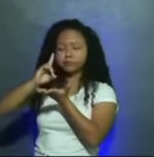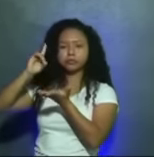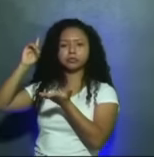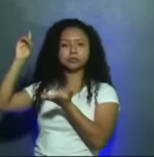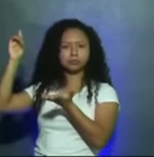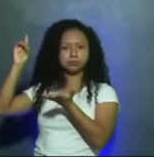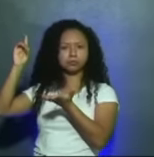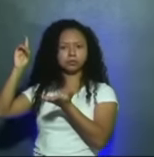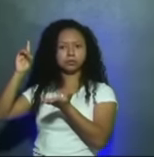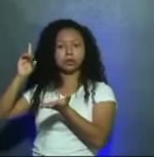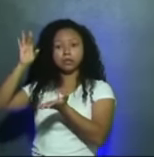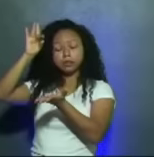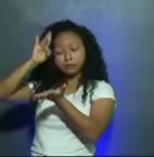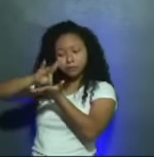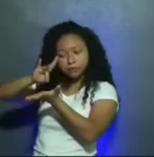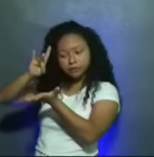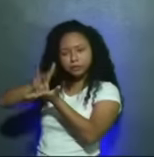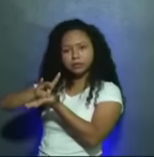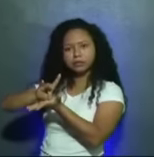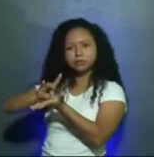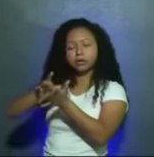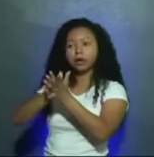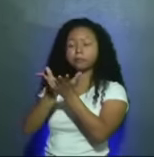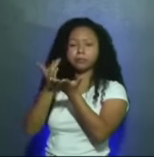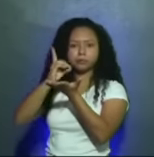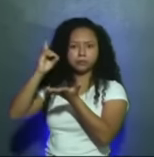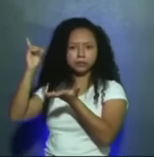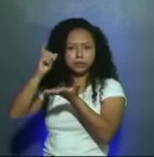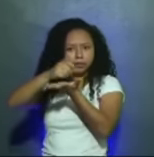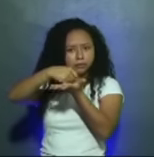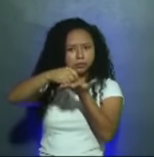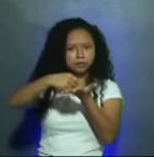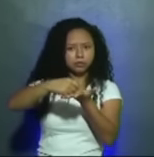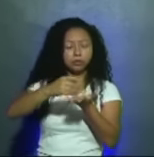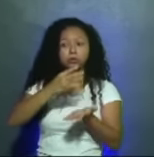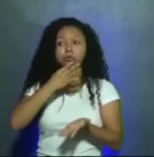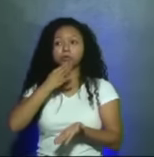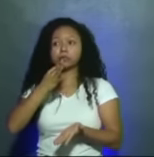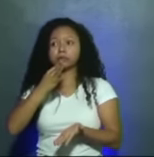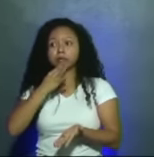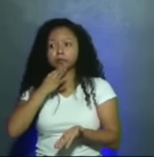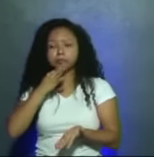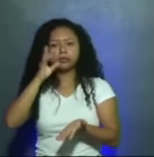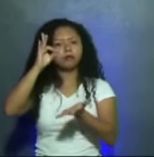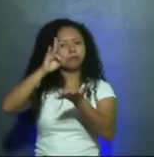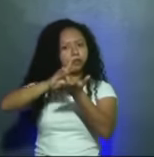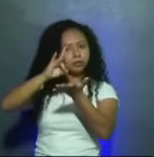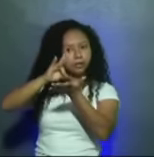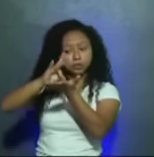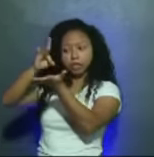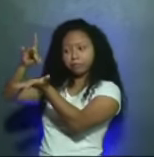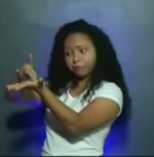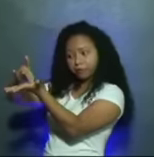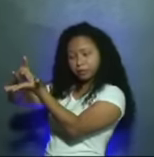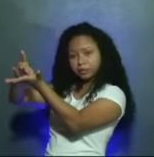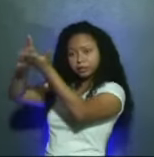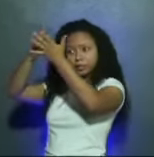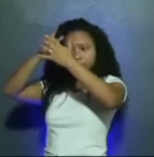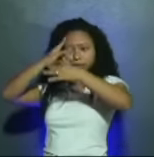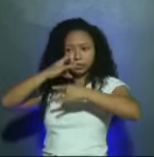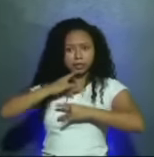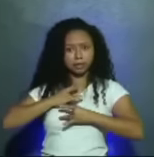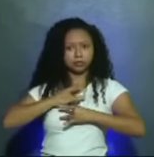é a verdade. A Bíblia diz, conhecereis a verdade, e a verdade o quê? Os